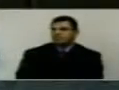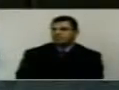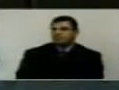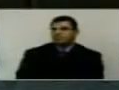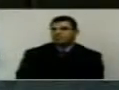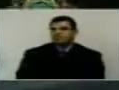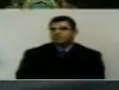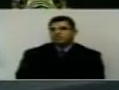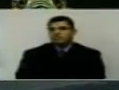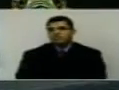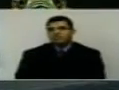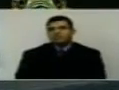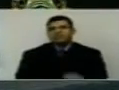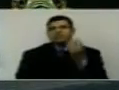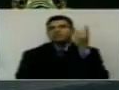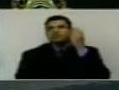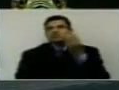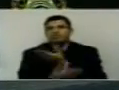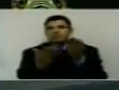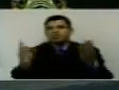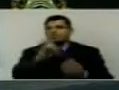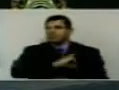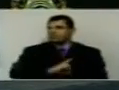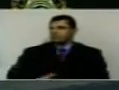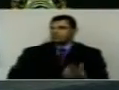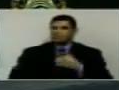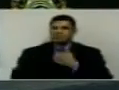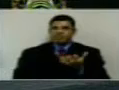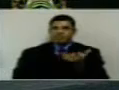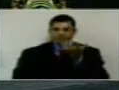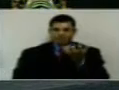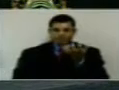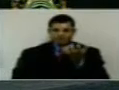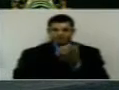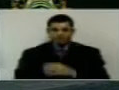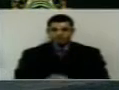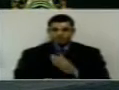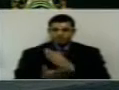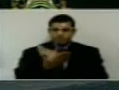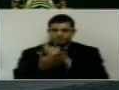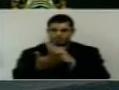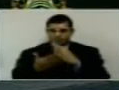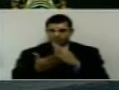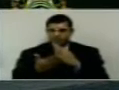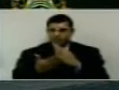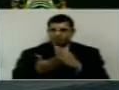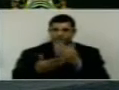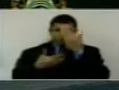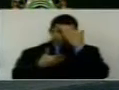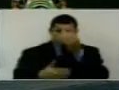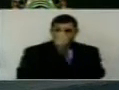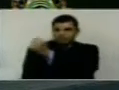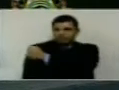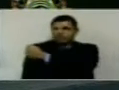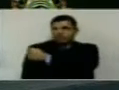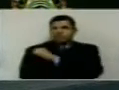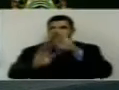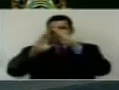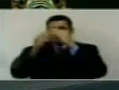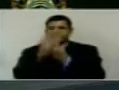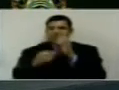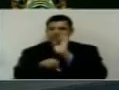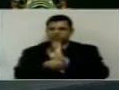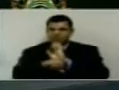senhores deputados, senhoras deputadas, eu quero inicialmente saudar os alunos da